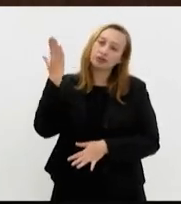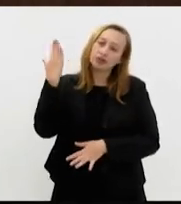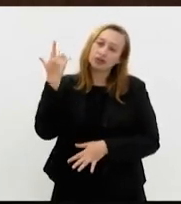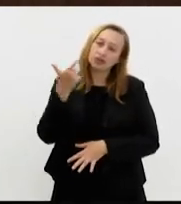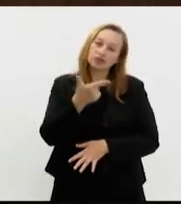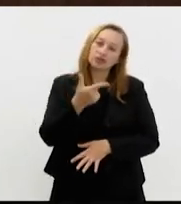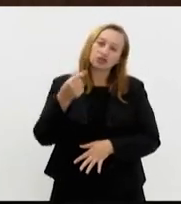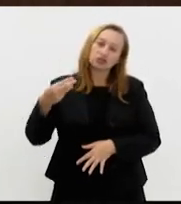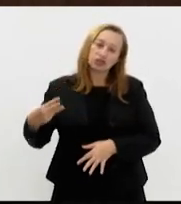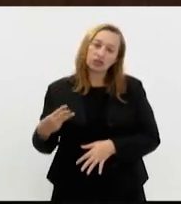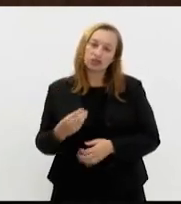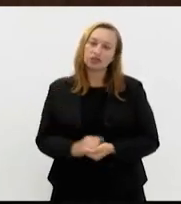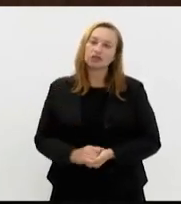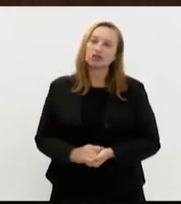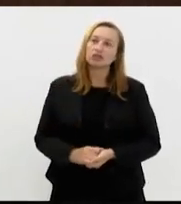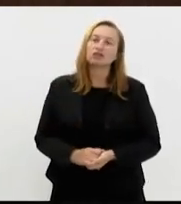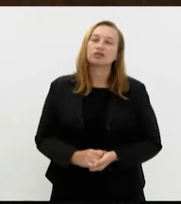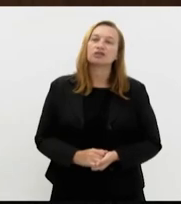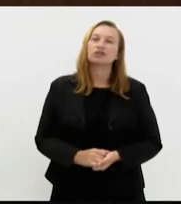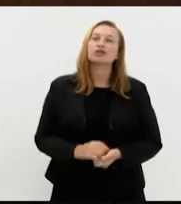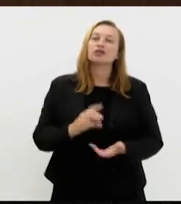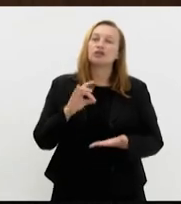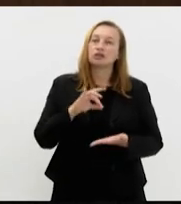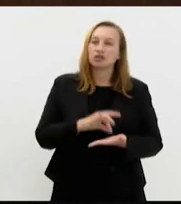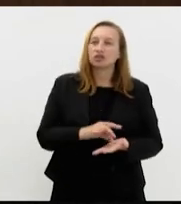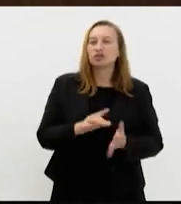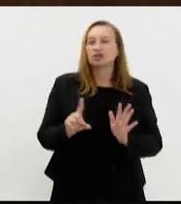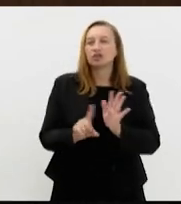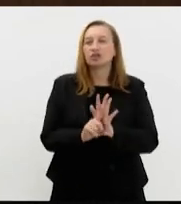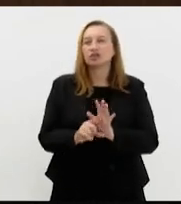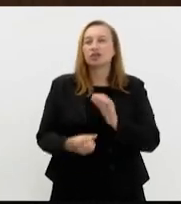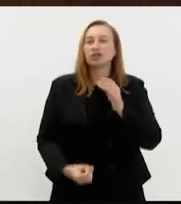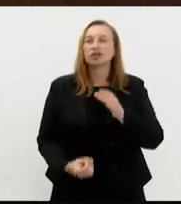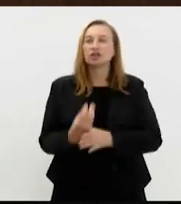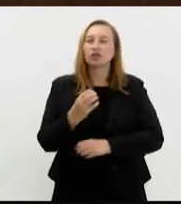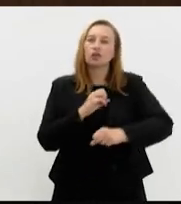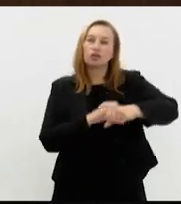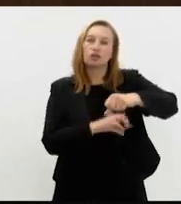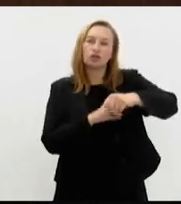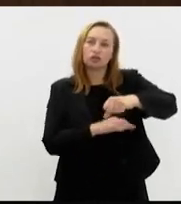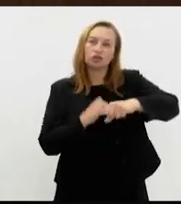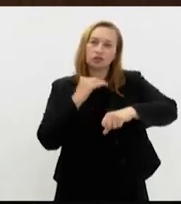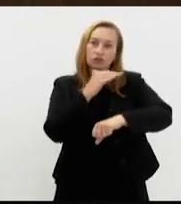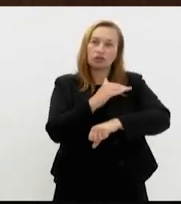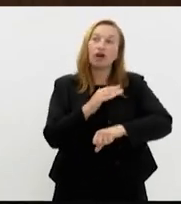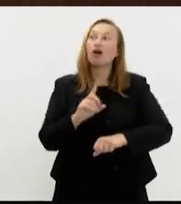23, esta lei original, que é a lei de que criou o Fundo Soberano.